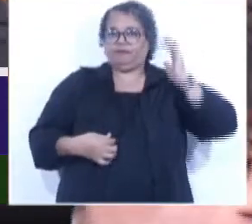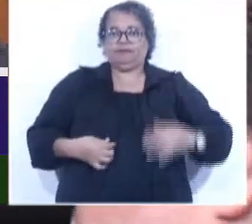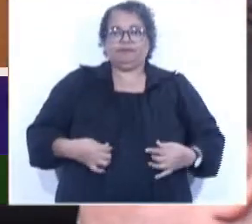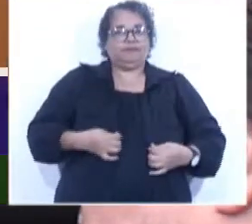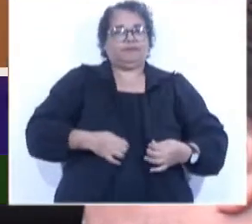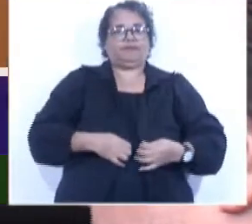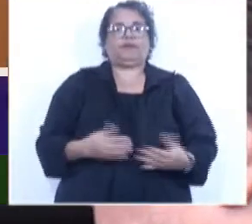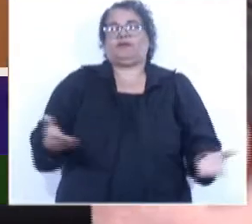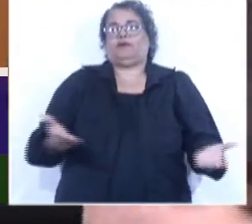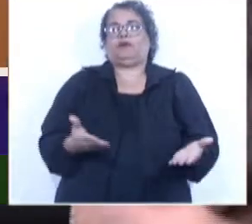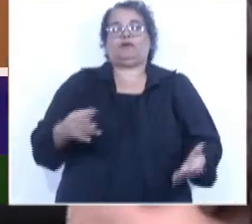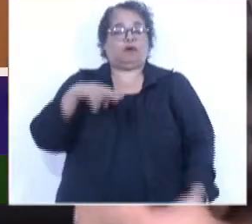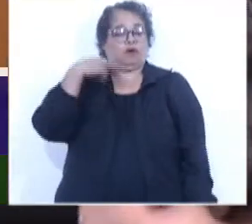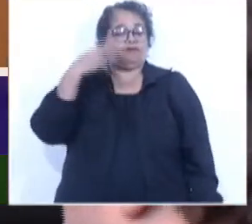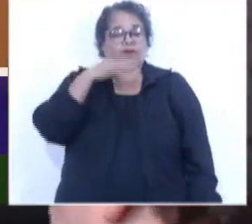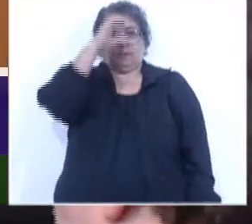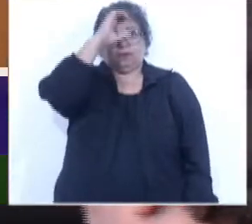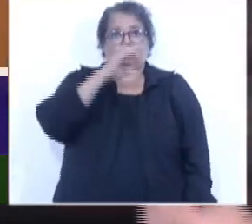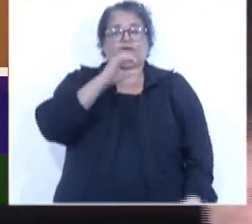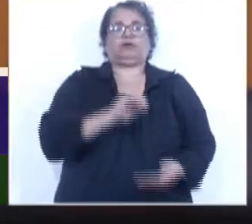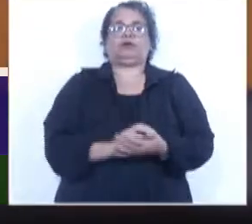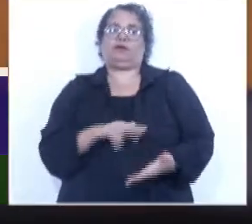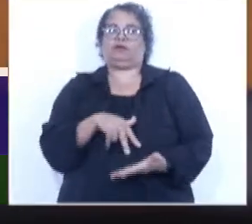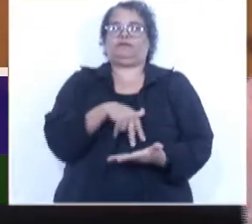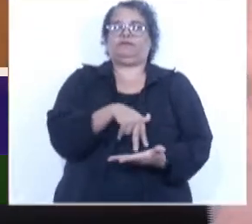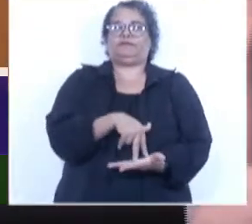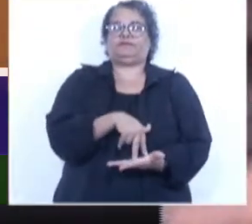qual a palavra vereadora Cláudia guerra